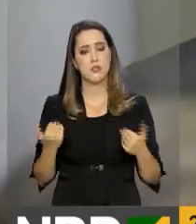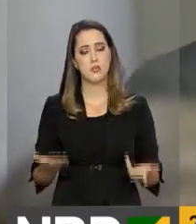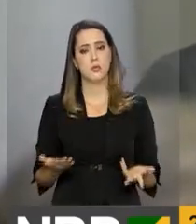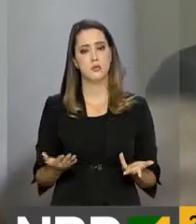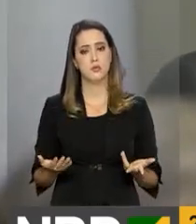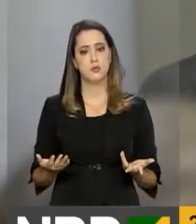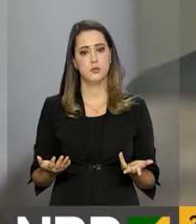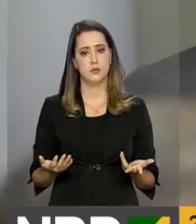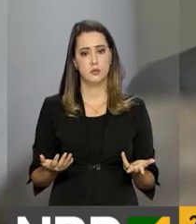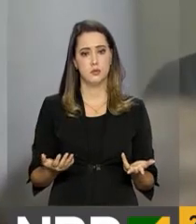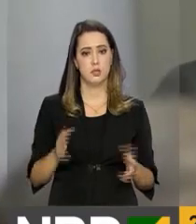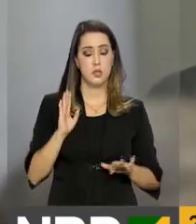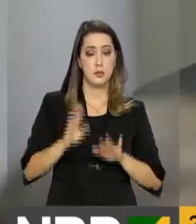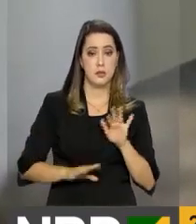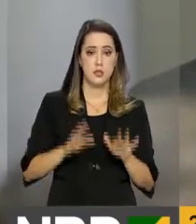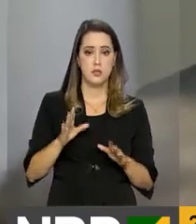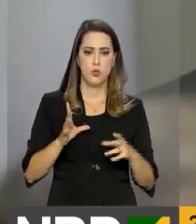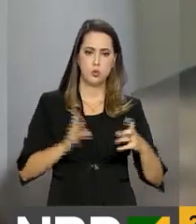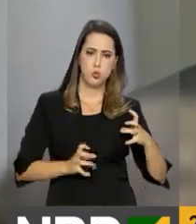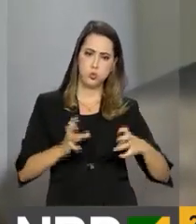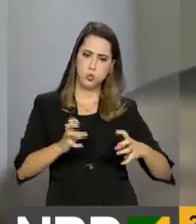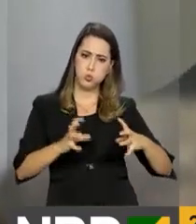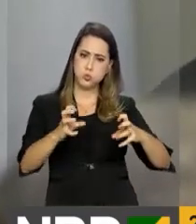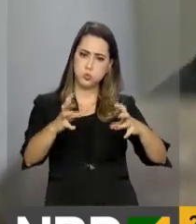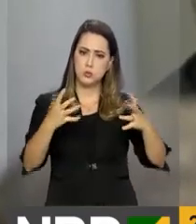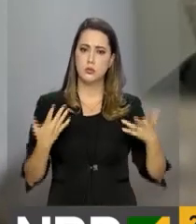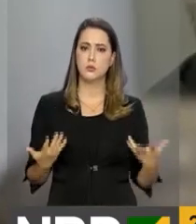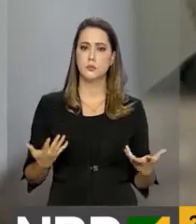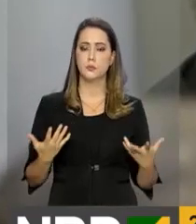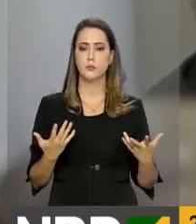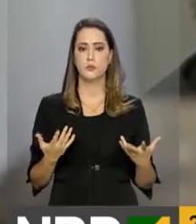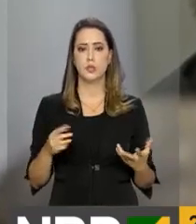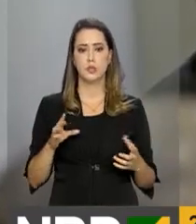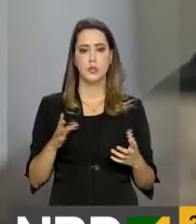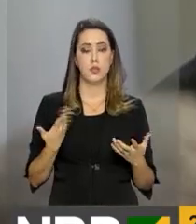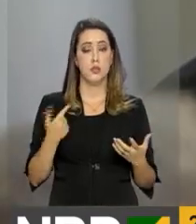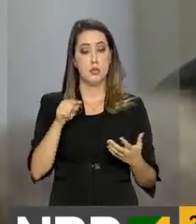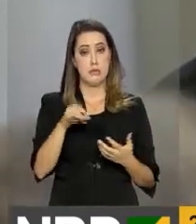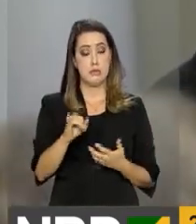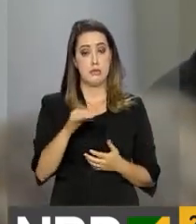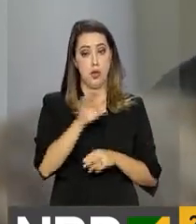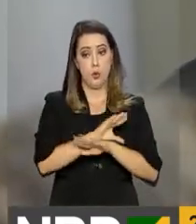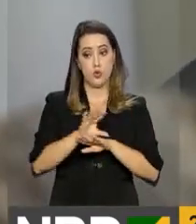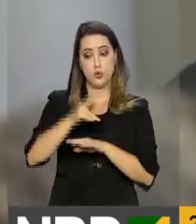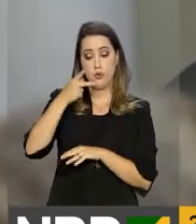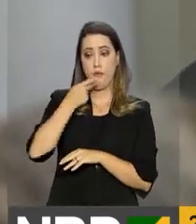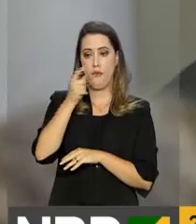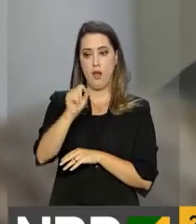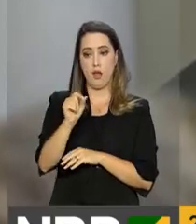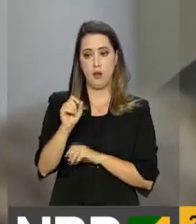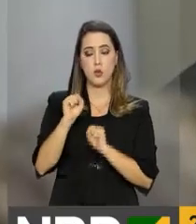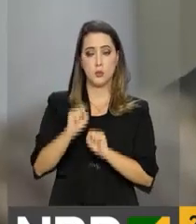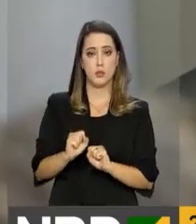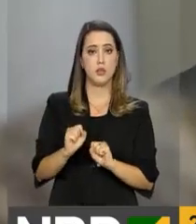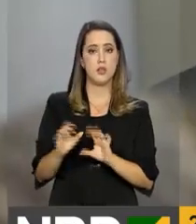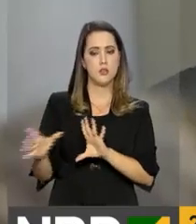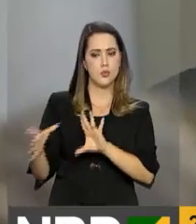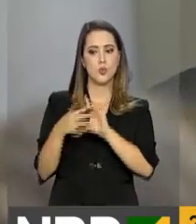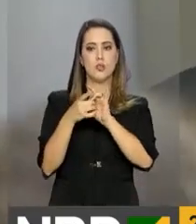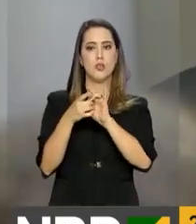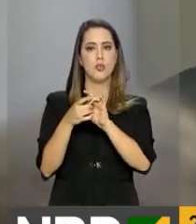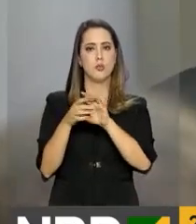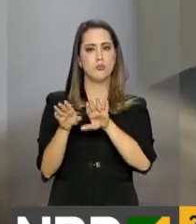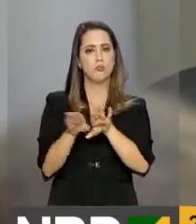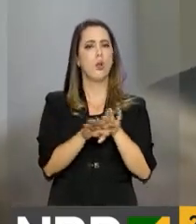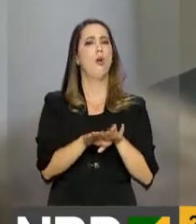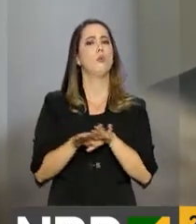Então, muitas vezes a desarmonia entre os poderes, que é uma inconstitucionalidade, né? Se a Constituição diz assim, os poderes são harmônicos, isso não é uma coisa que nós